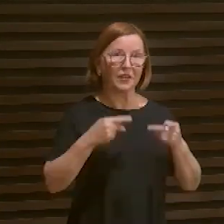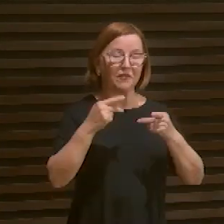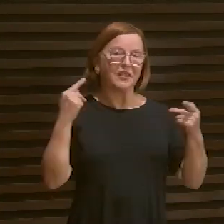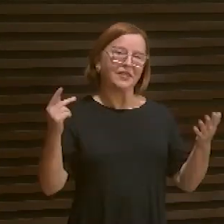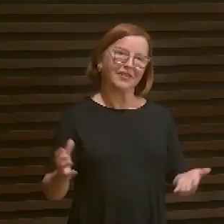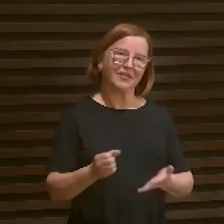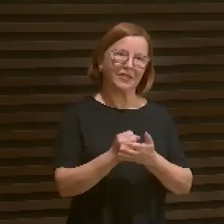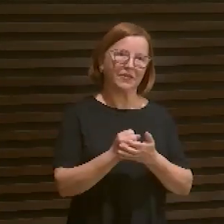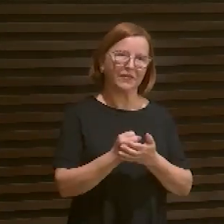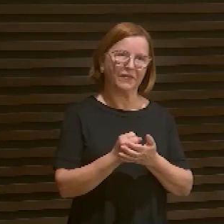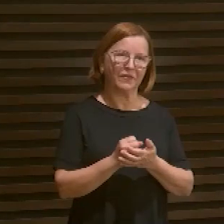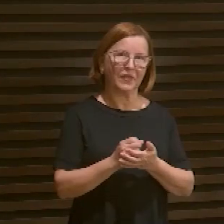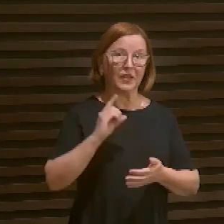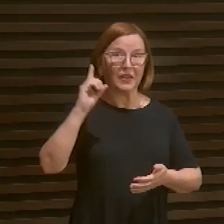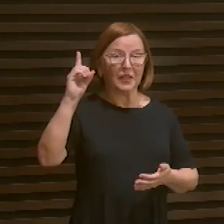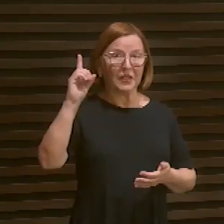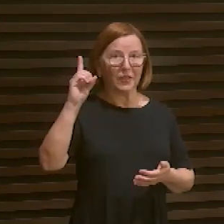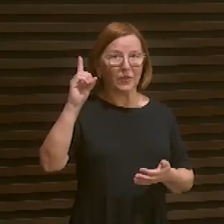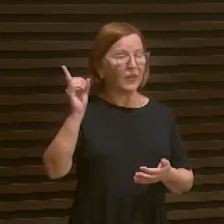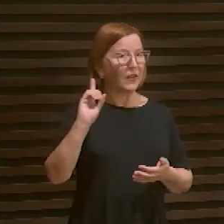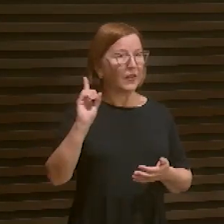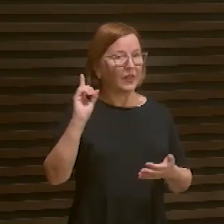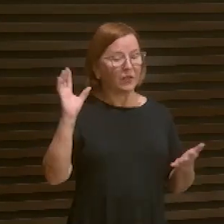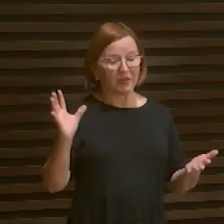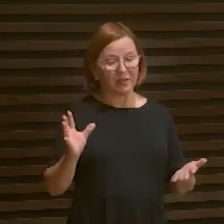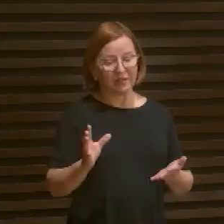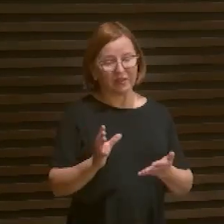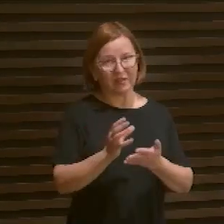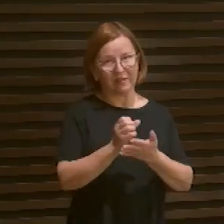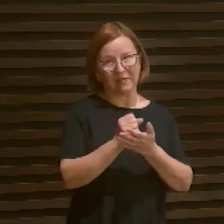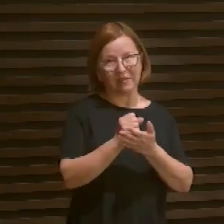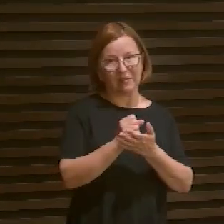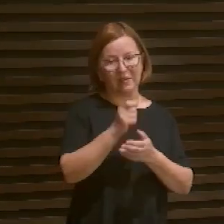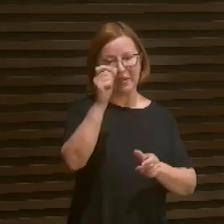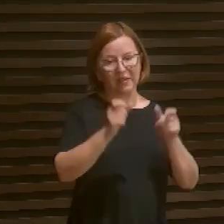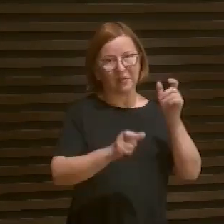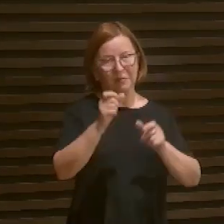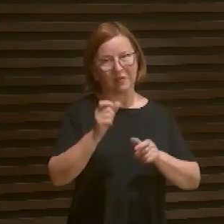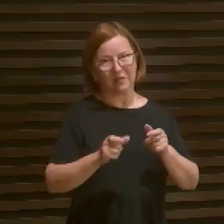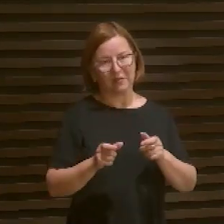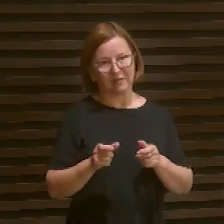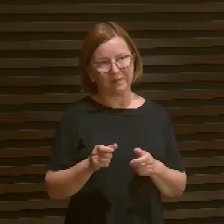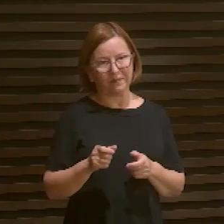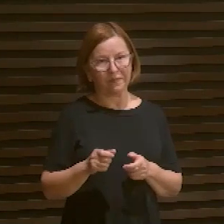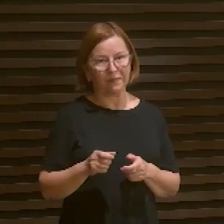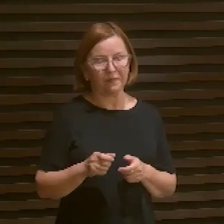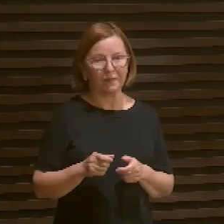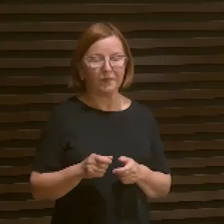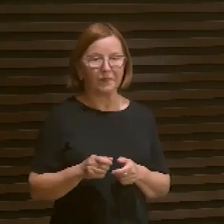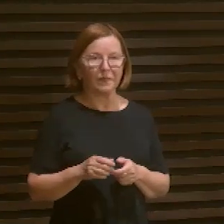Deus não poderia redimir o homem na sua condição de espírito, Deus